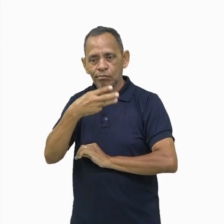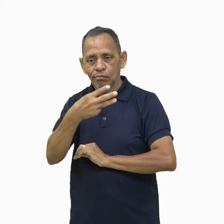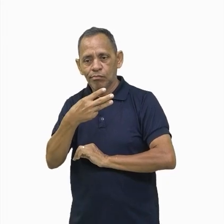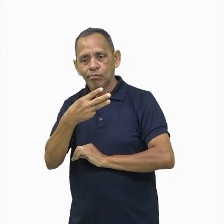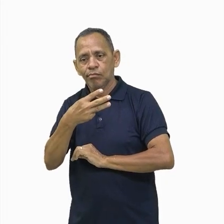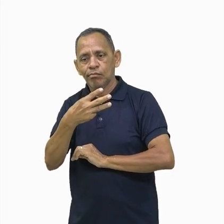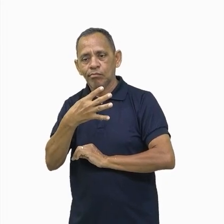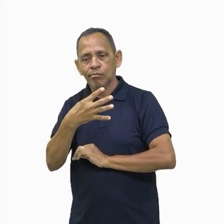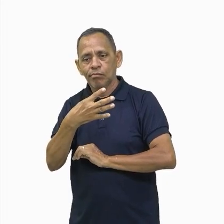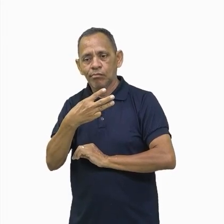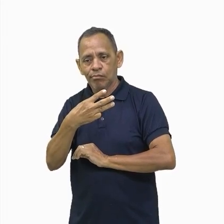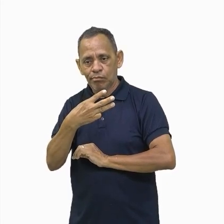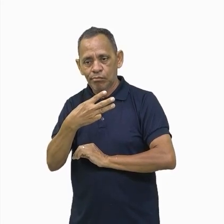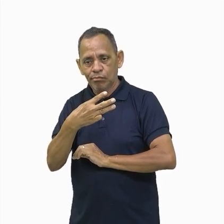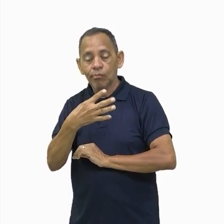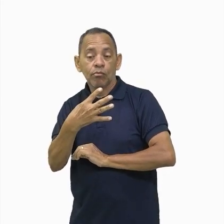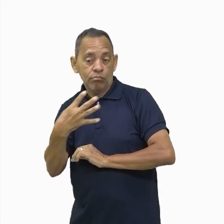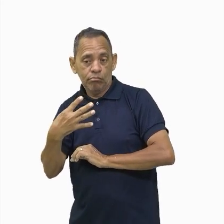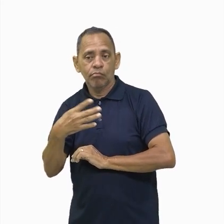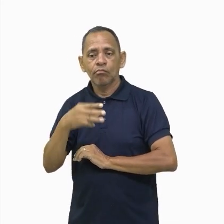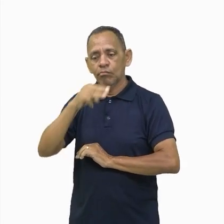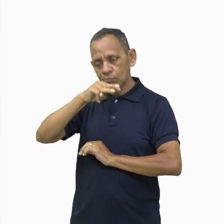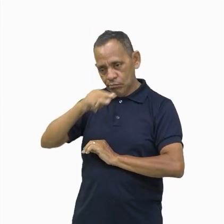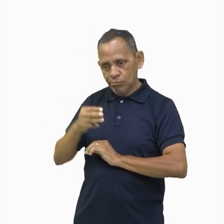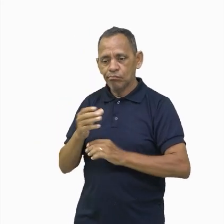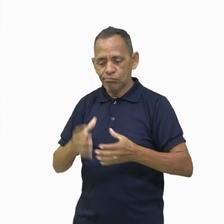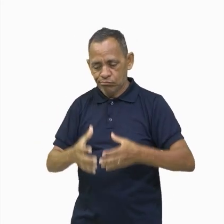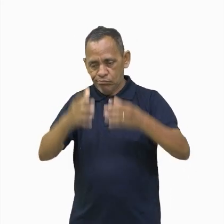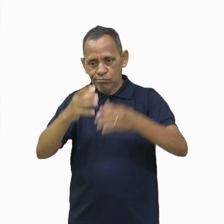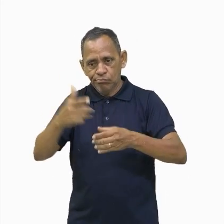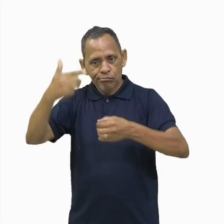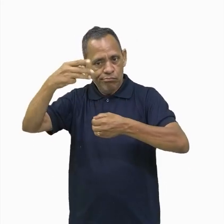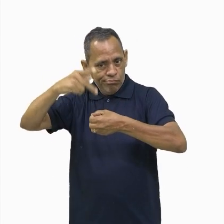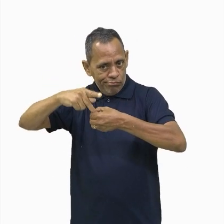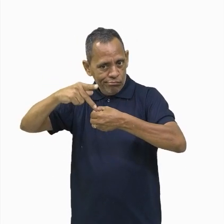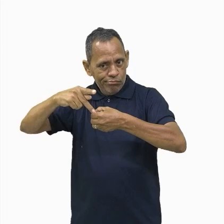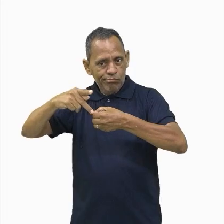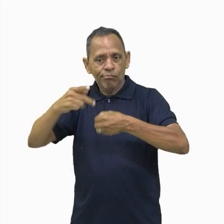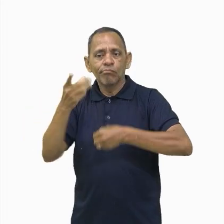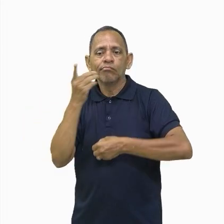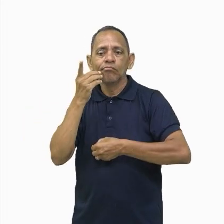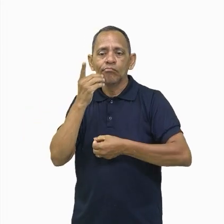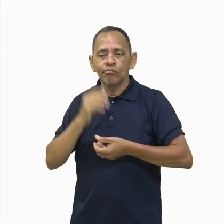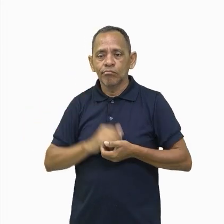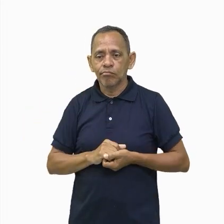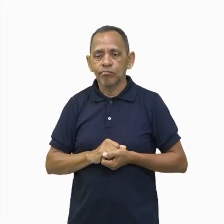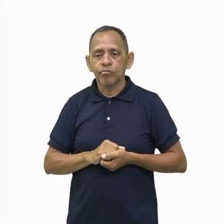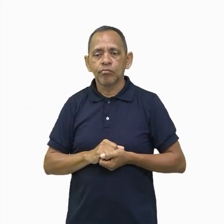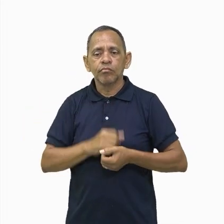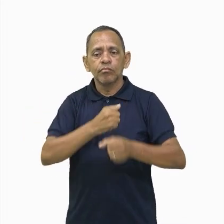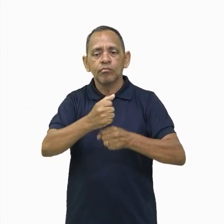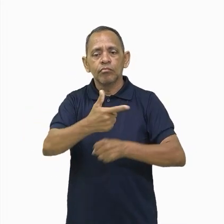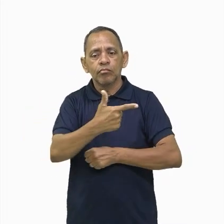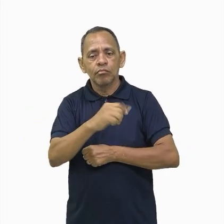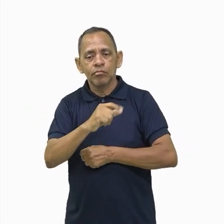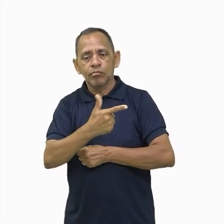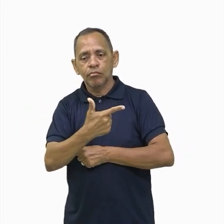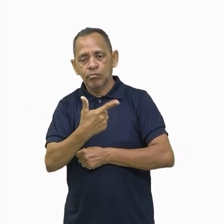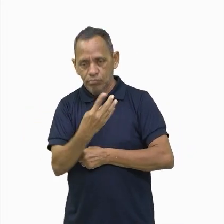4,344 milhões de barris de óleo equivalente por dia. Né? Em 2024 teve um